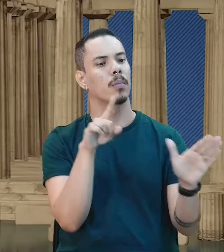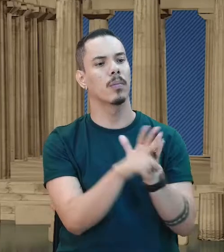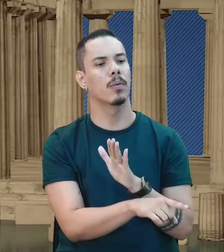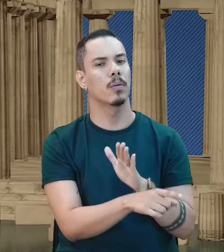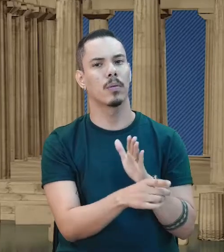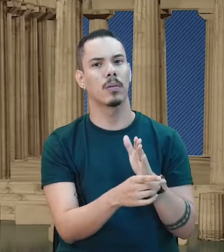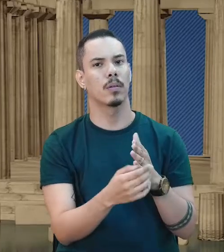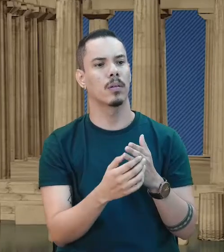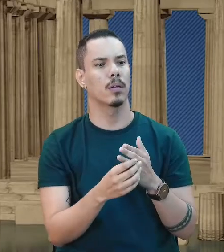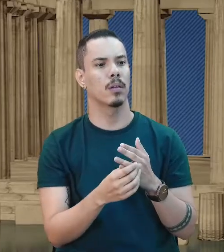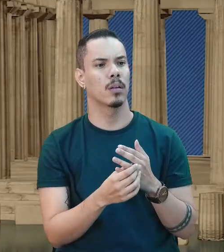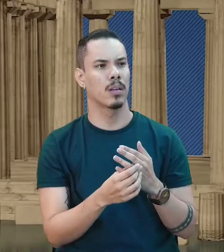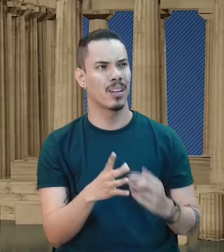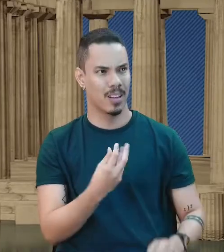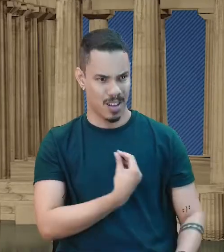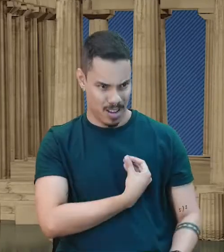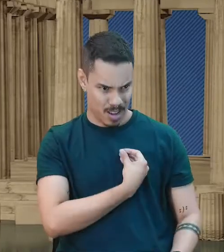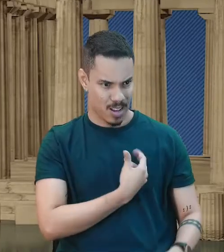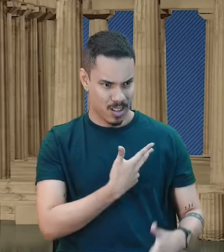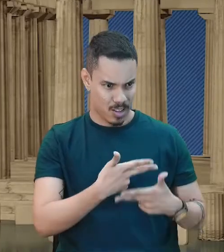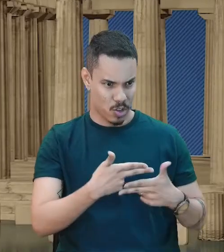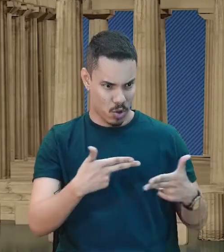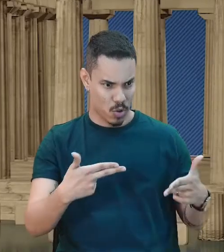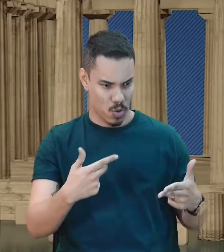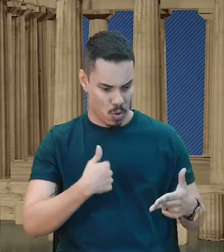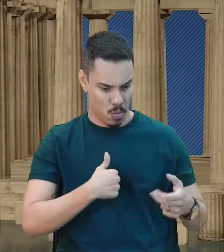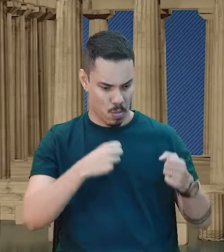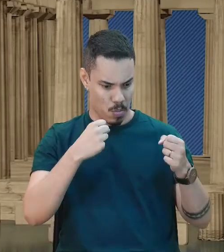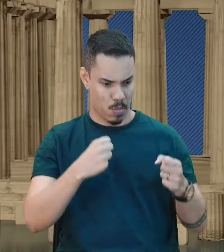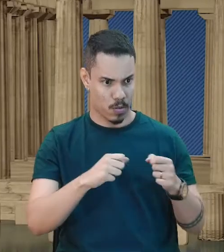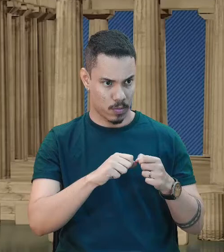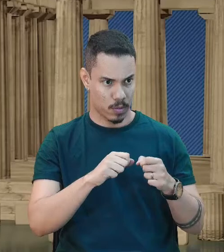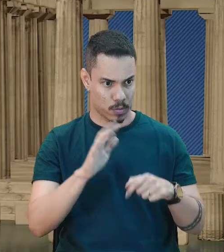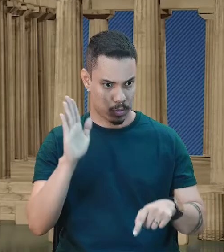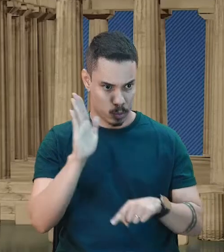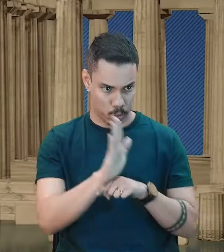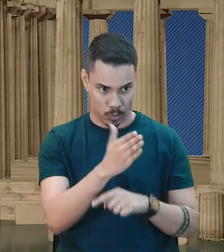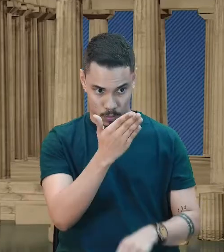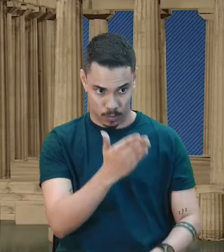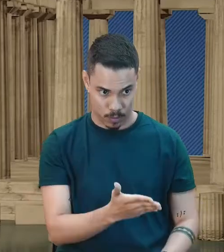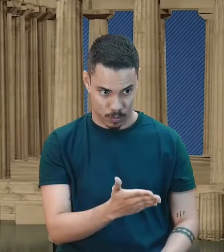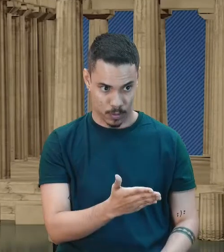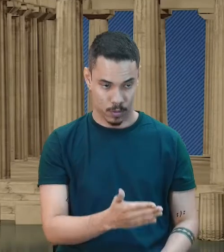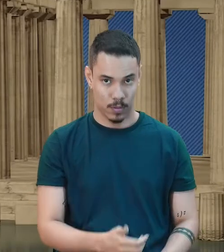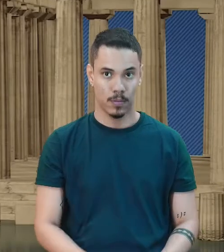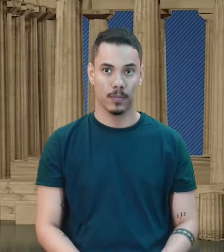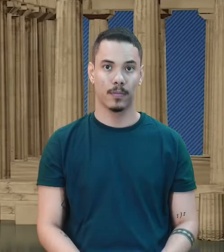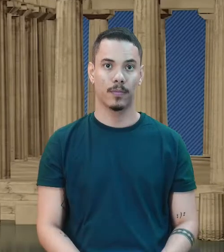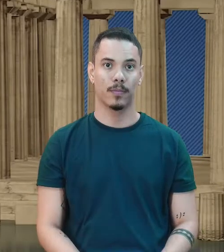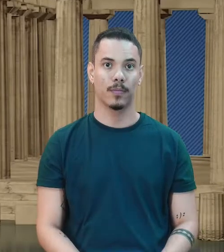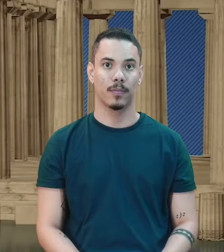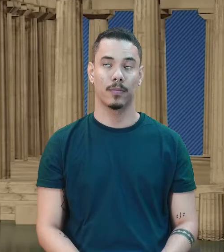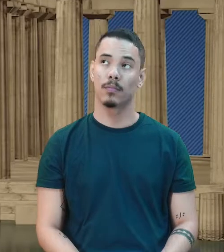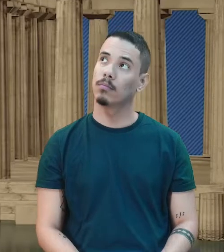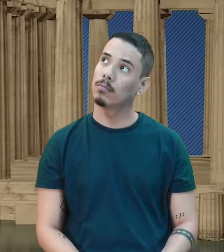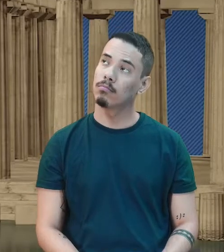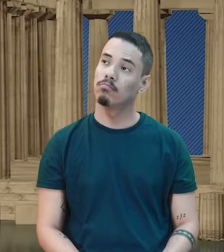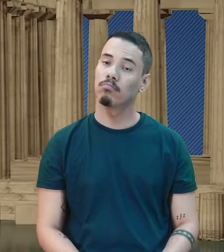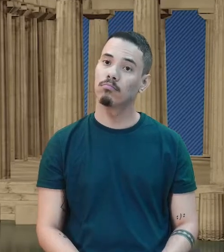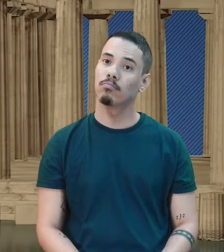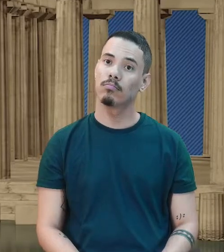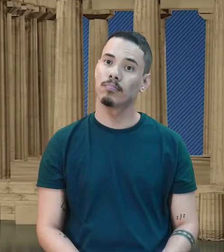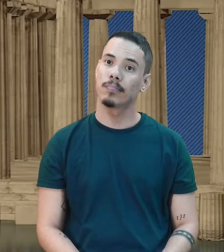pergunta: existe alguma coisa que eu possa fazer para você? E aí? Qual foi